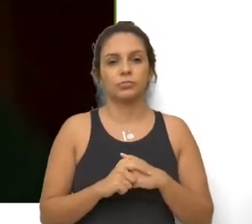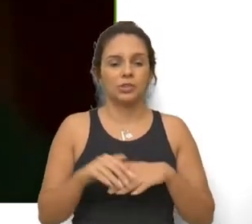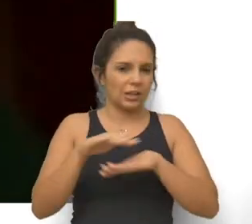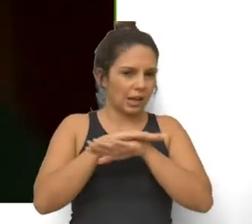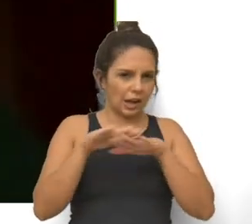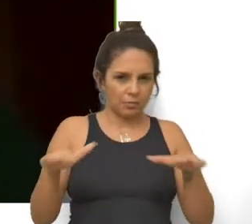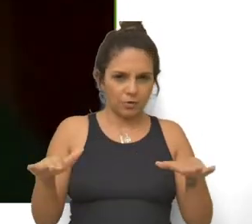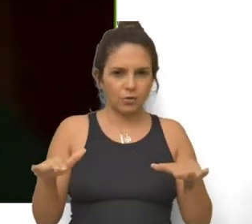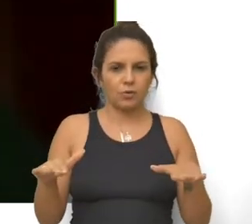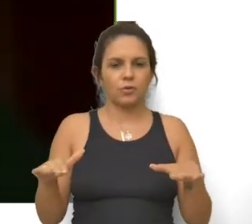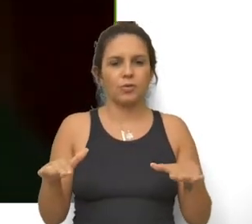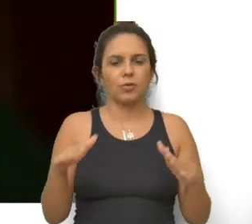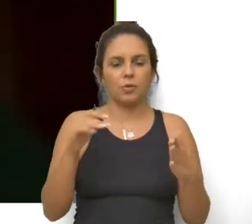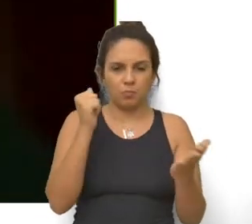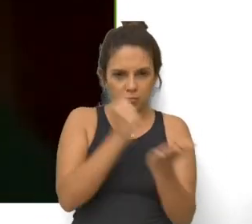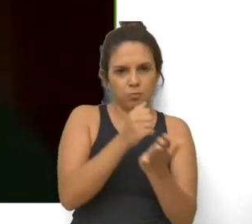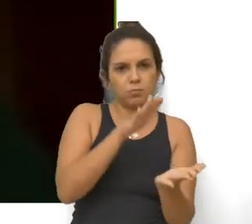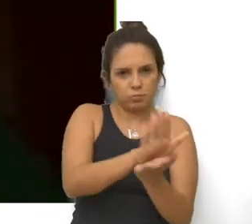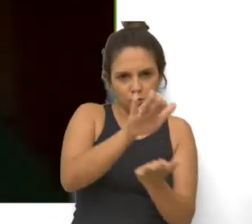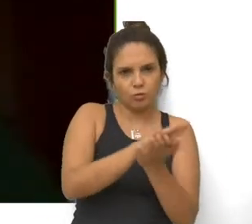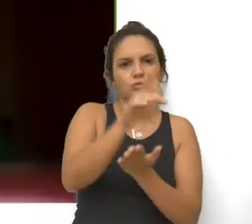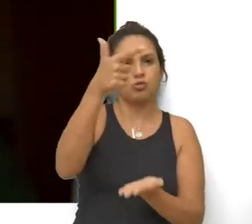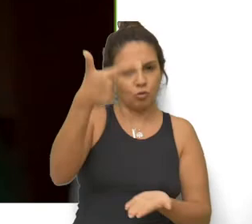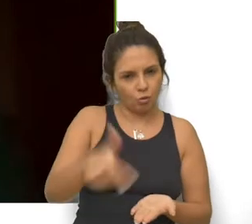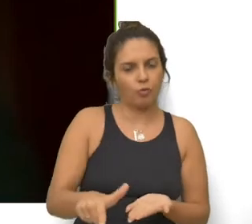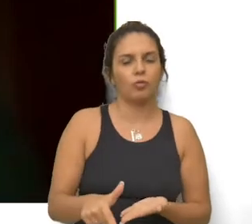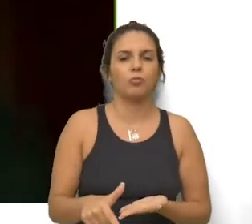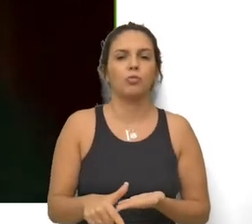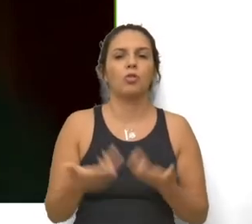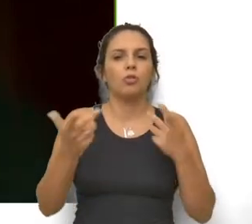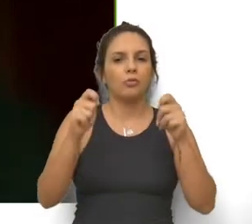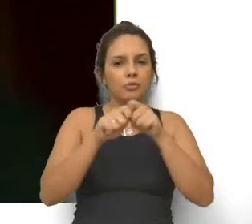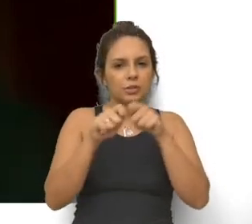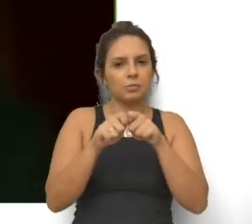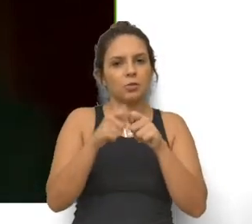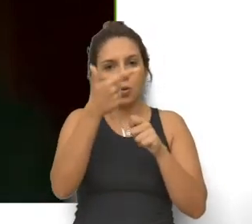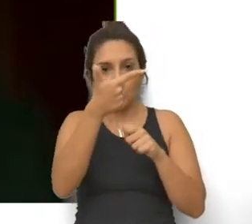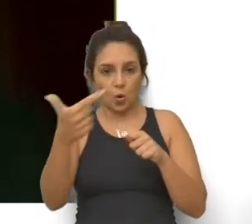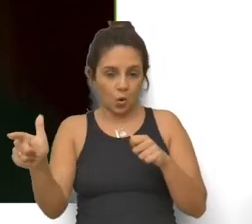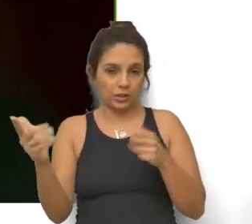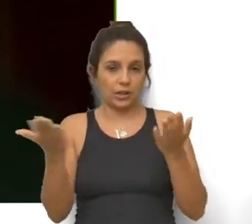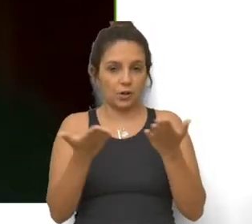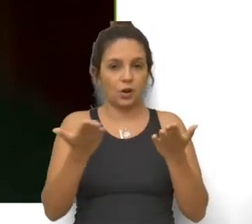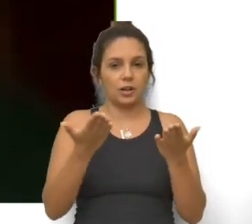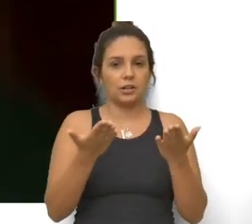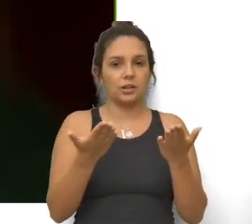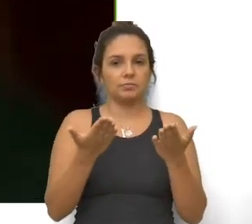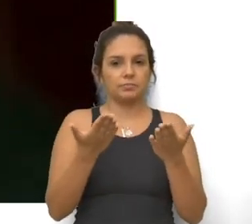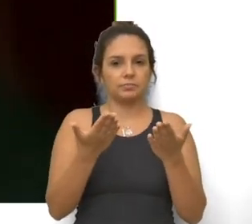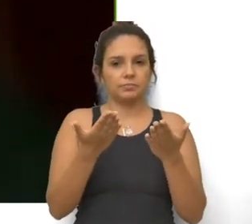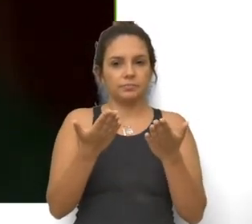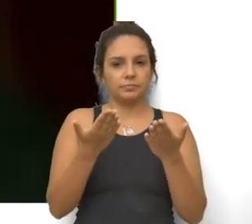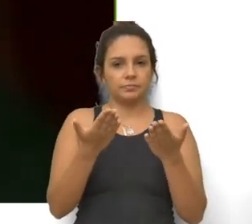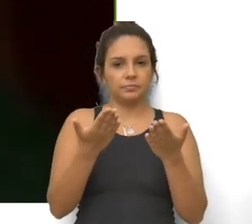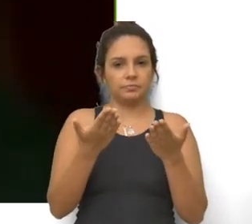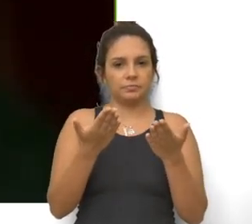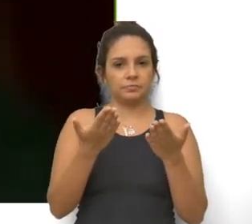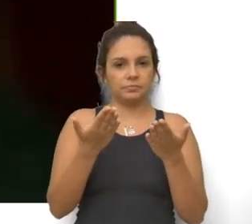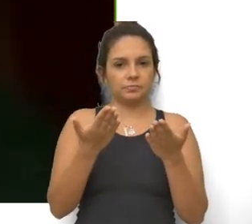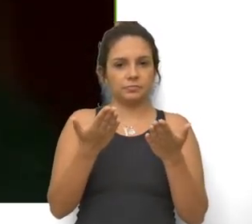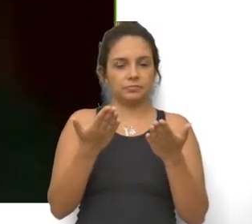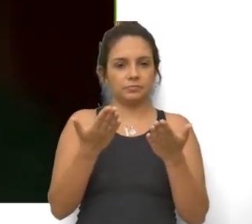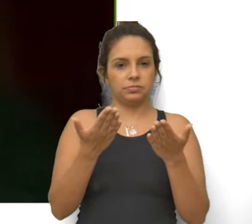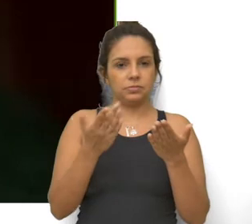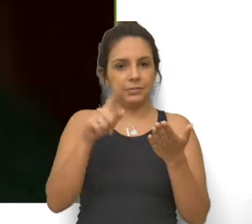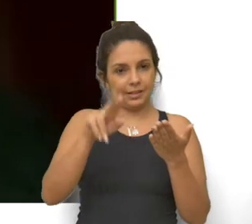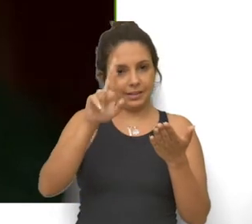Elizabeth Bishop, de Martha Góes. E agora nós fizemos essa outra edição que, em vez da Bishop na